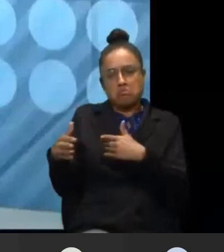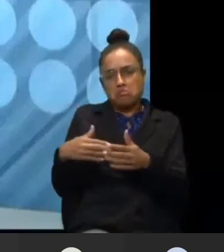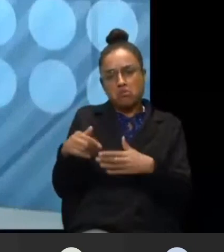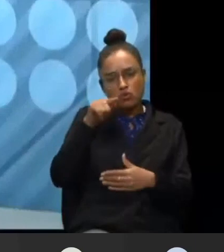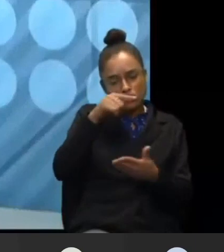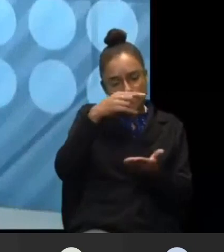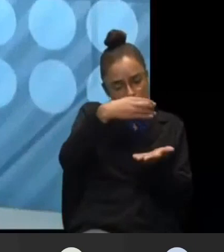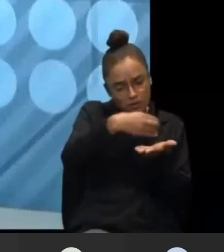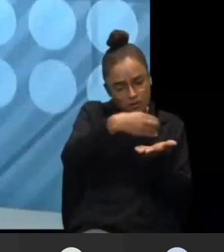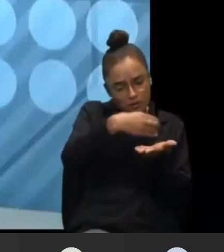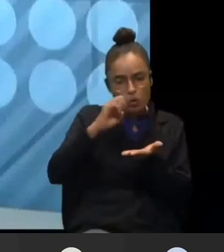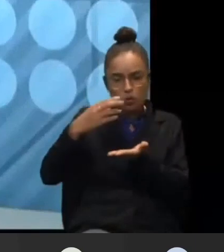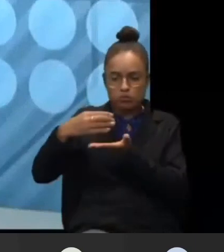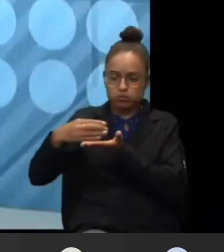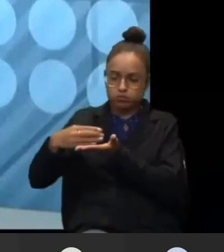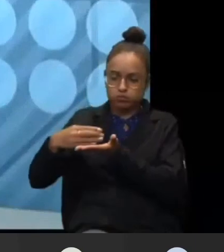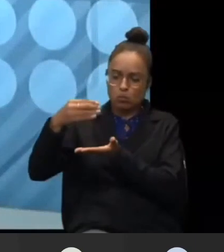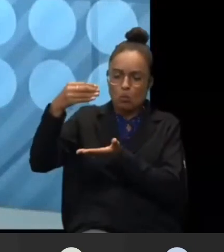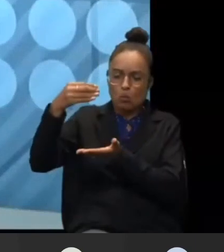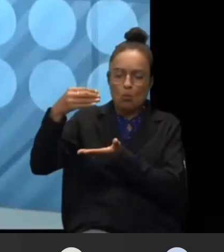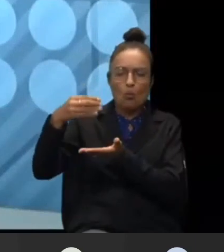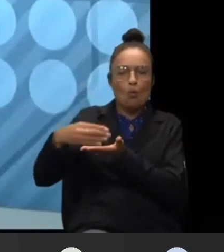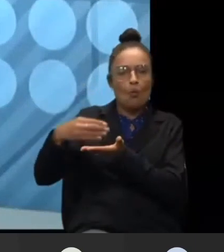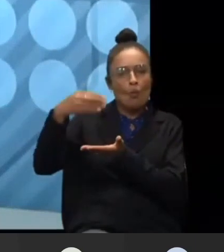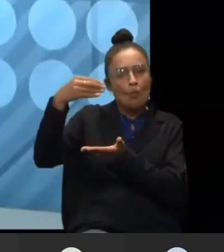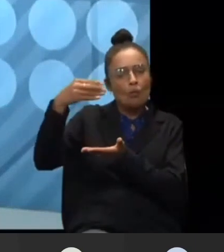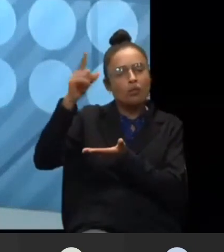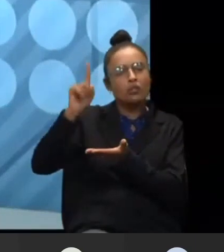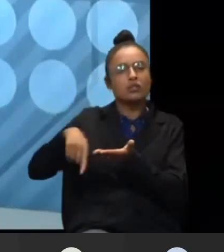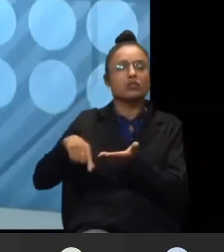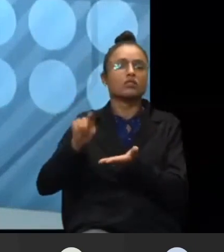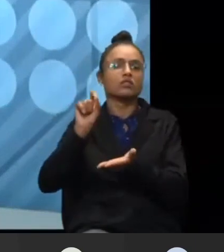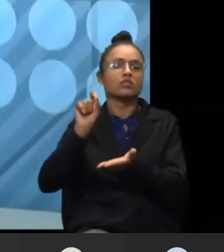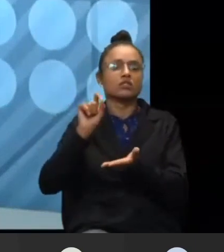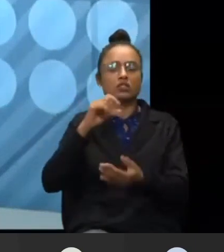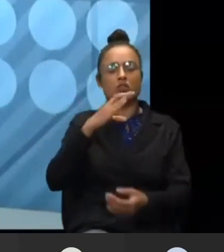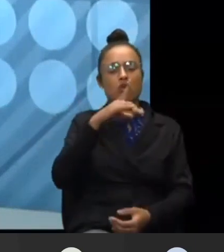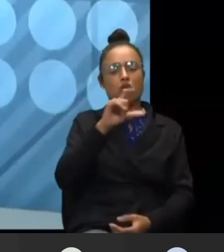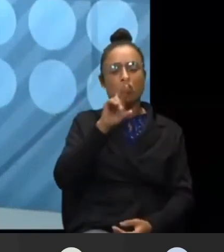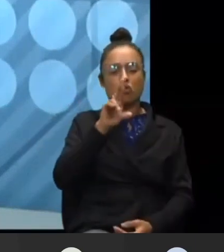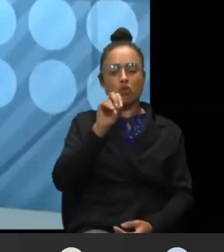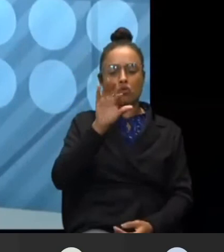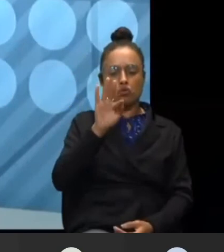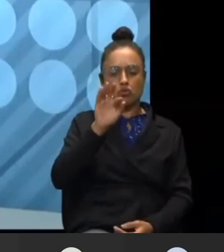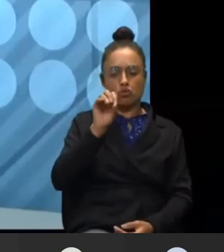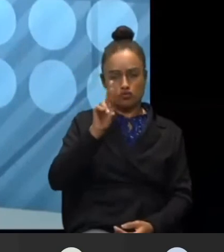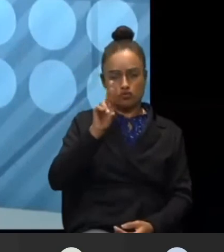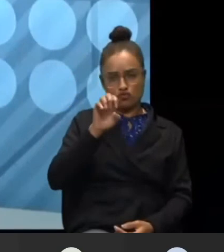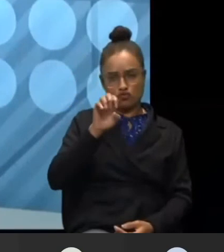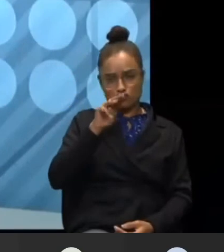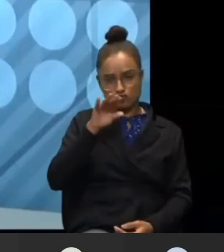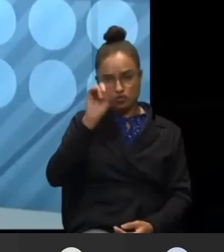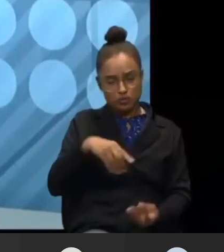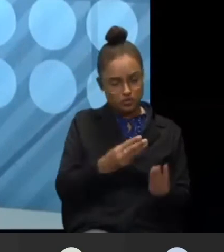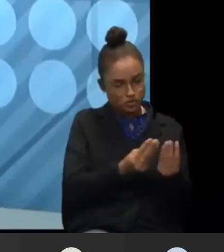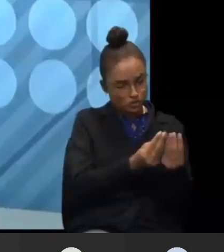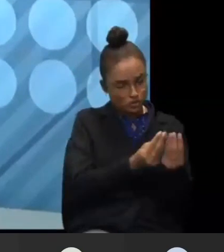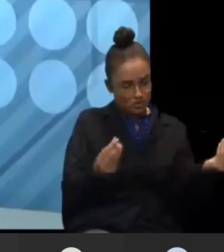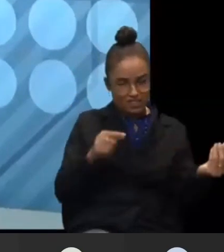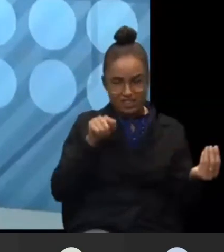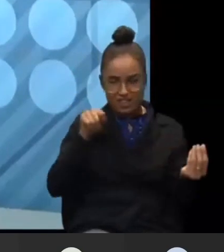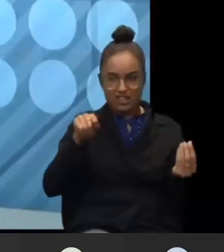LMR que nós utilizamos para coletar, esse filtrado, o clorofórmio que contém a fração lipídica, ele